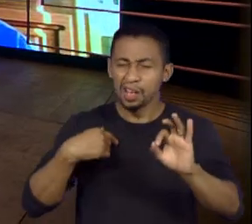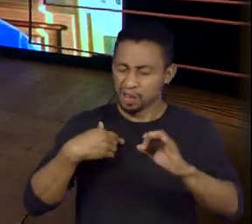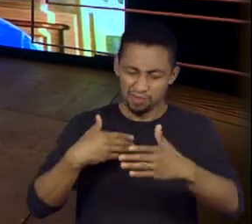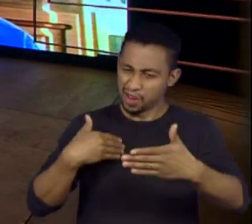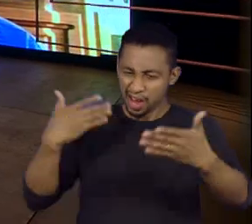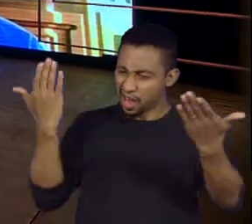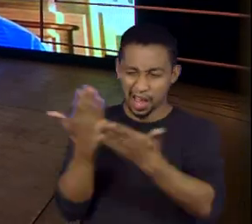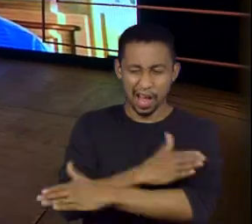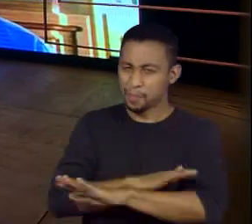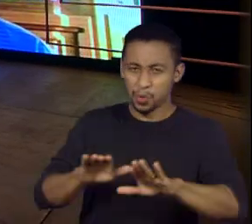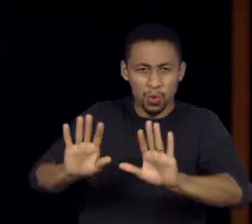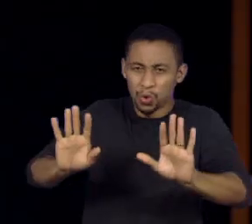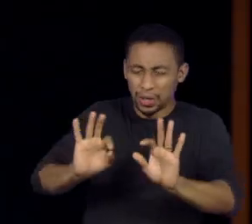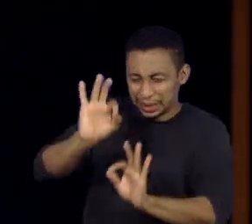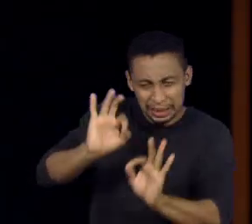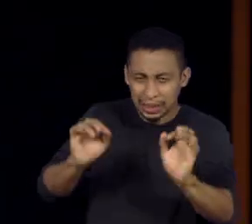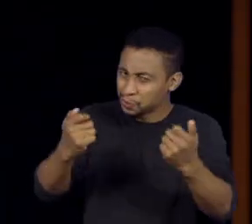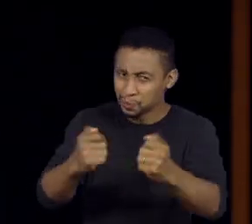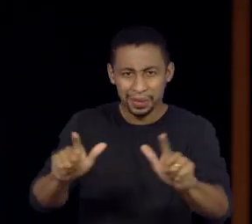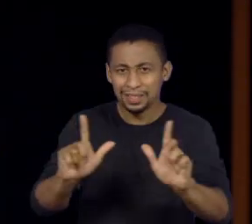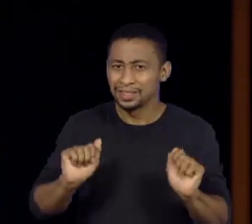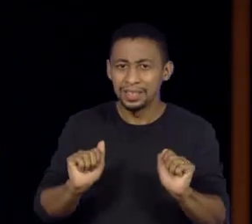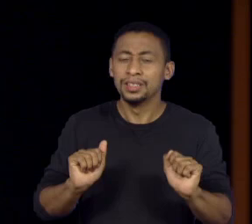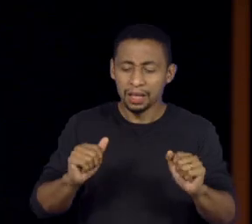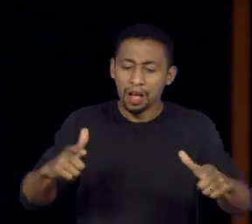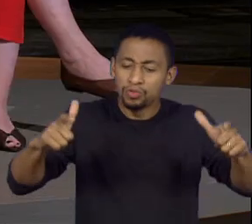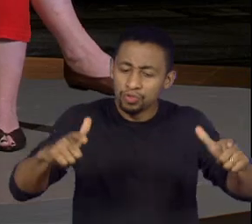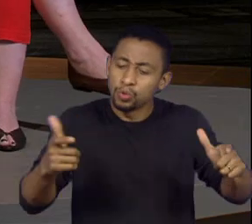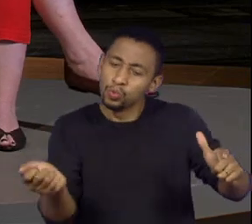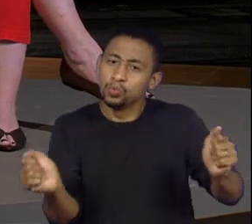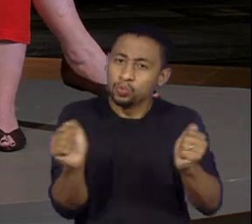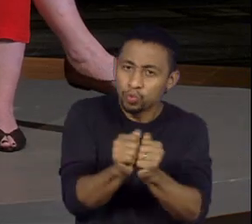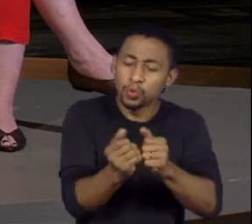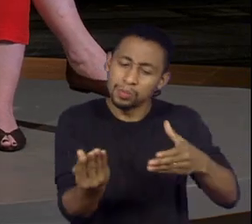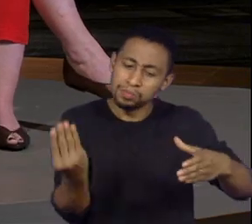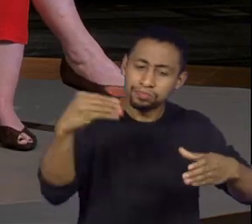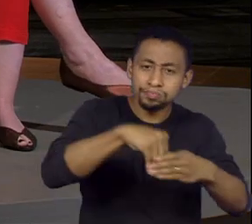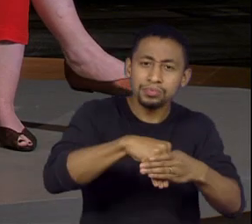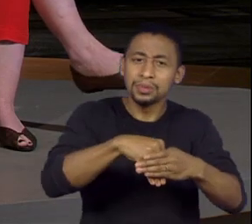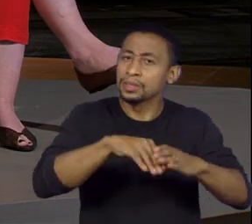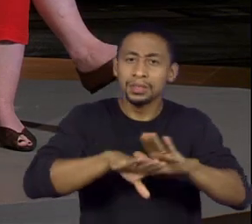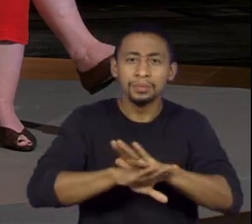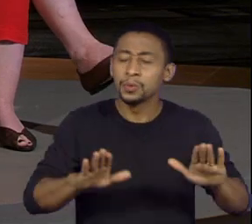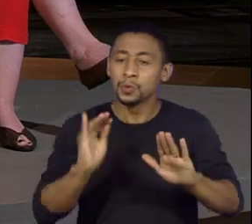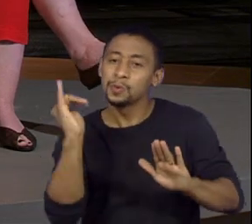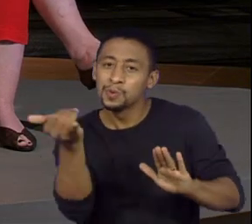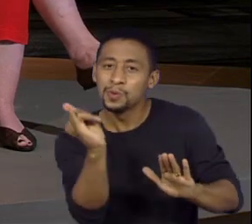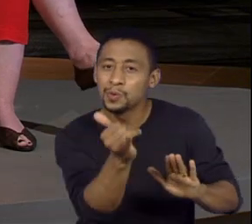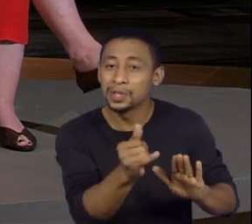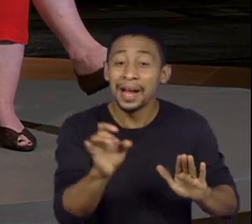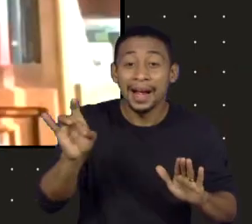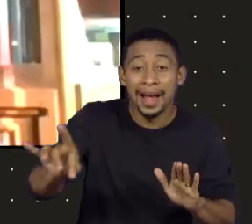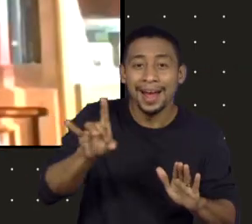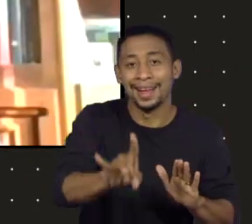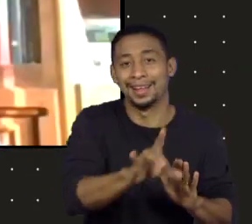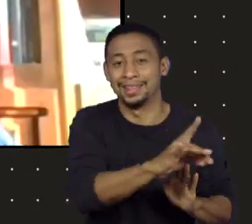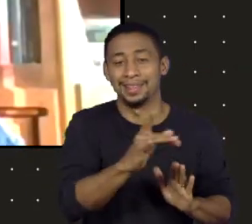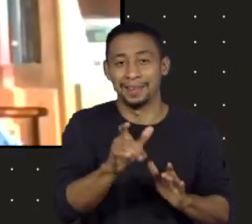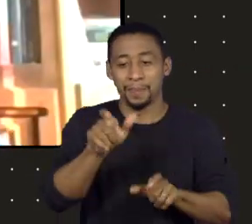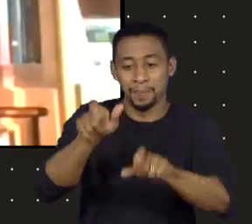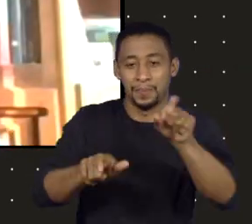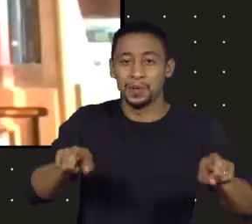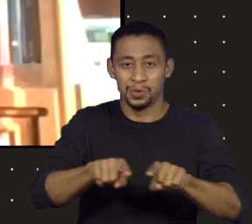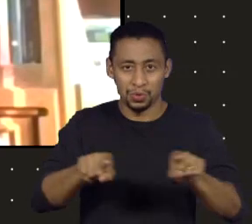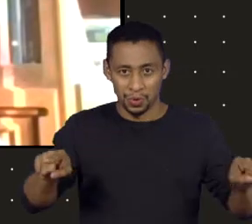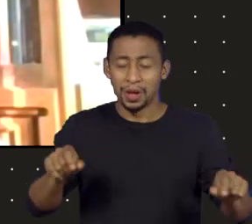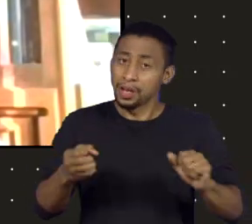procurei caracterizar cada um desses fascículos com a personalidade de cada um dos biografados, né? E